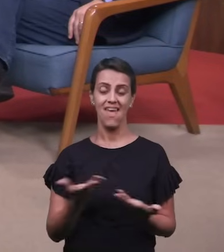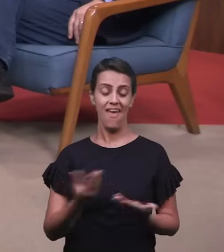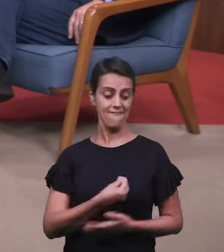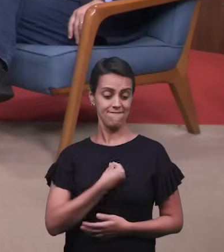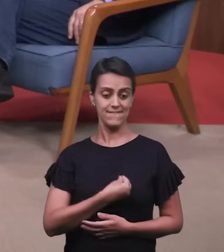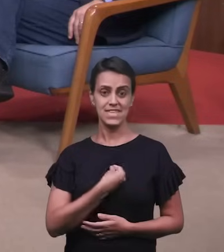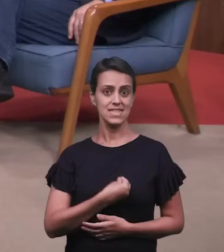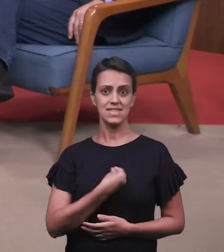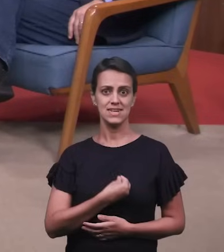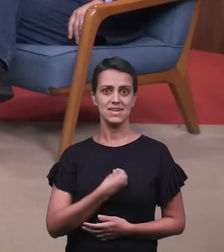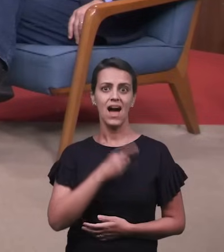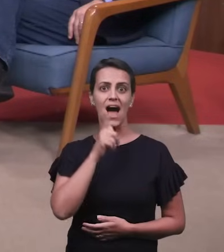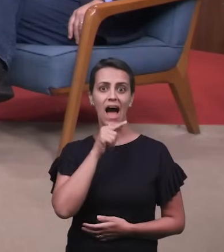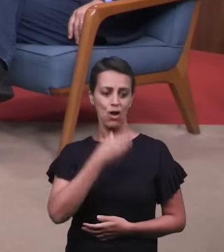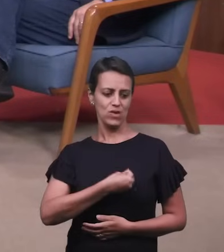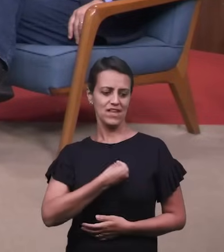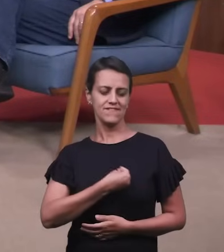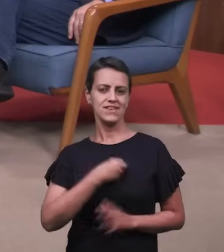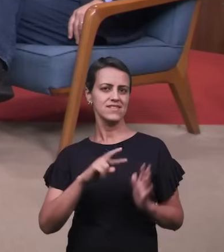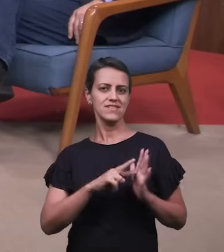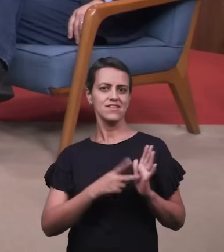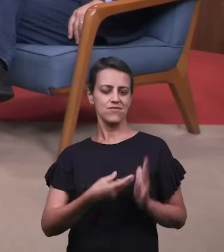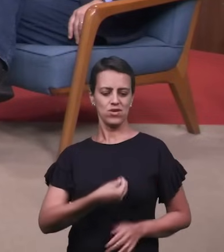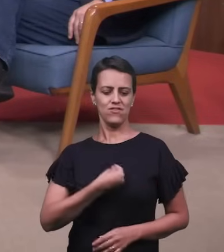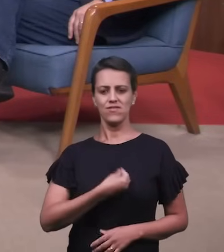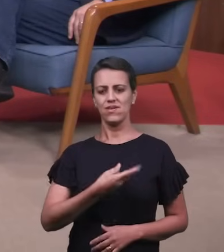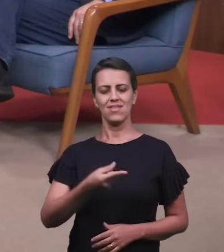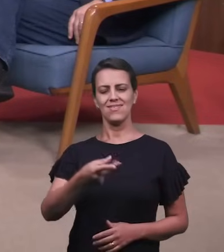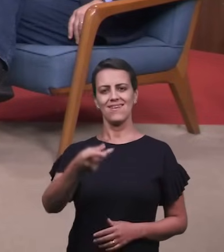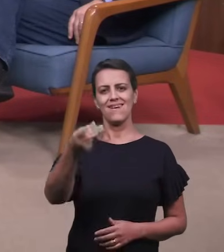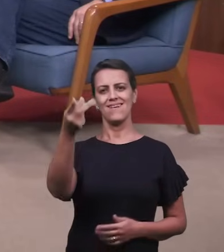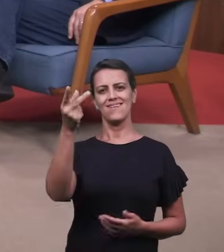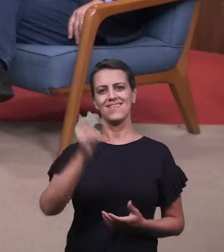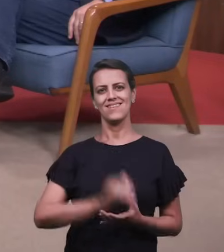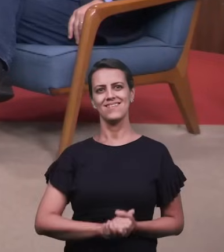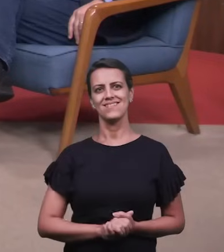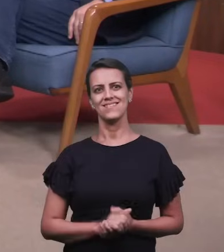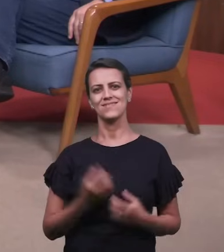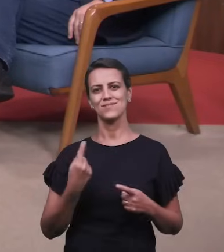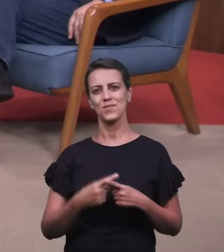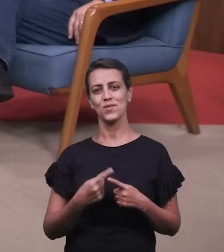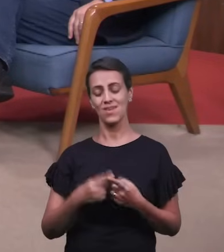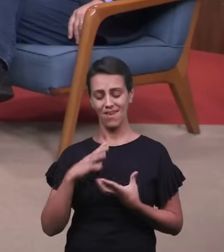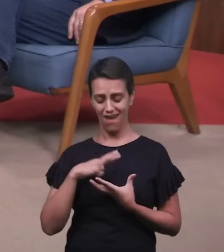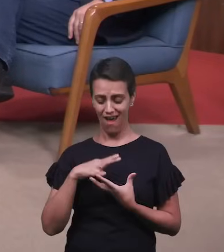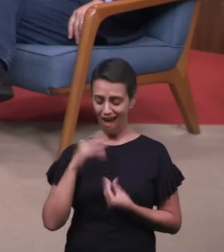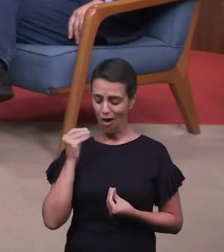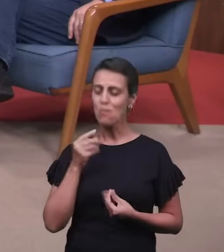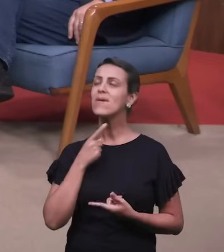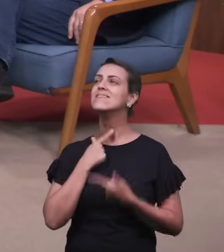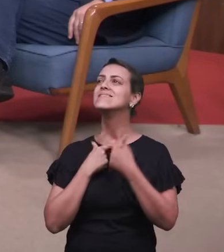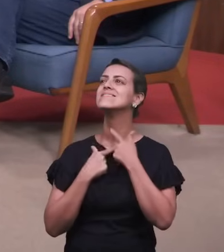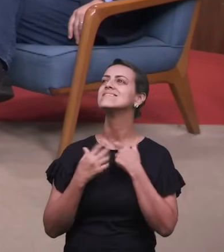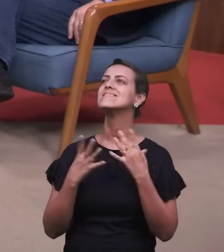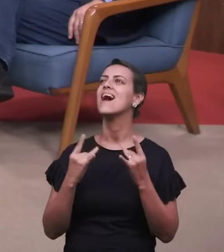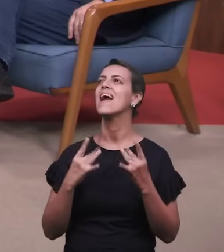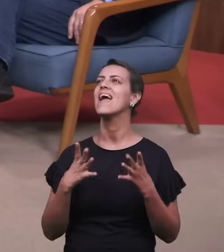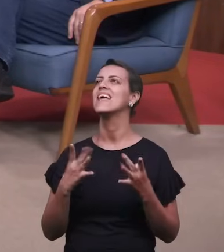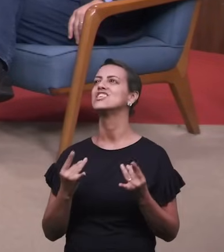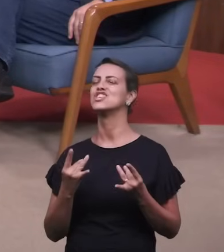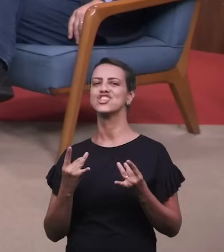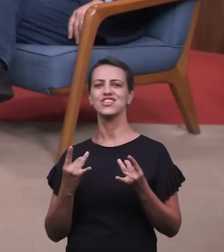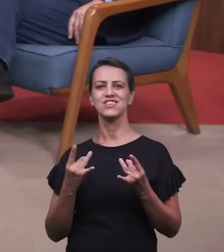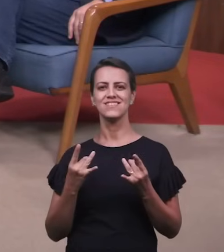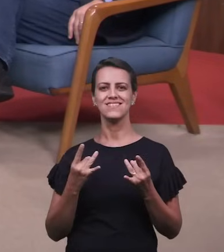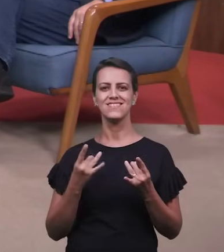da vida. Por que que ela está adjetivada como vida? Porque o salmista: a minha alma tem sede. De qual